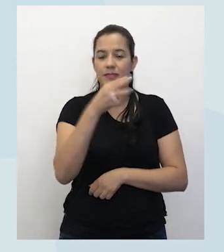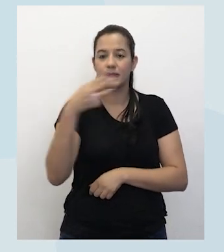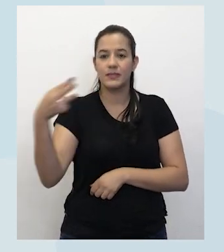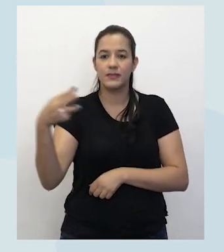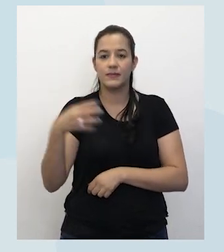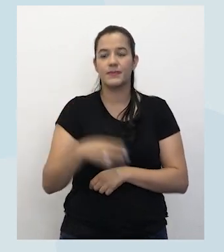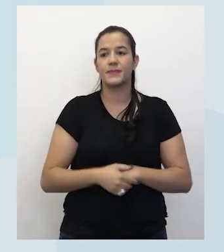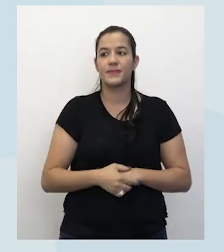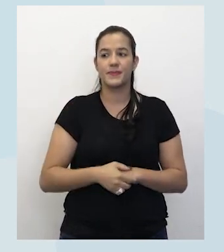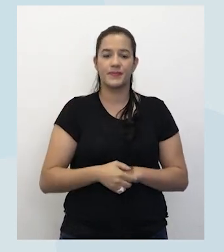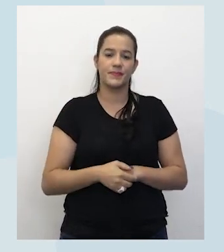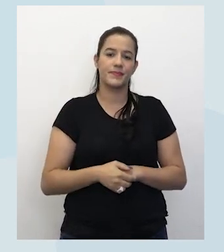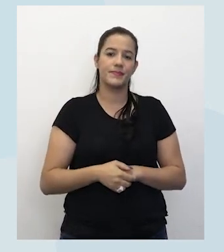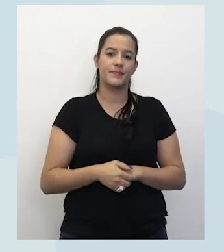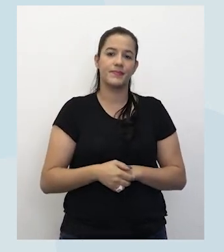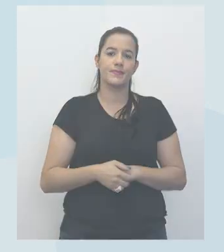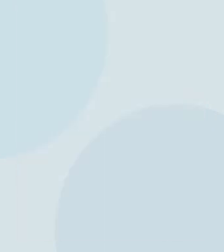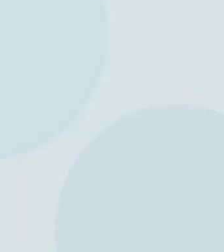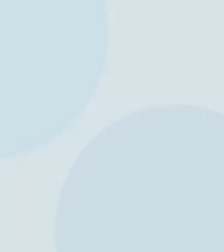ver vocês.